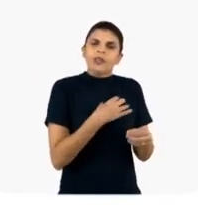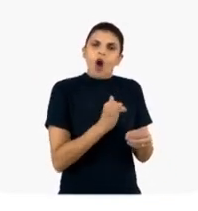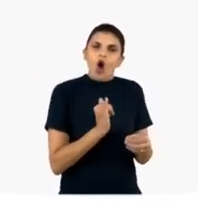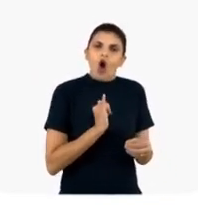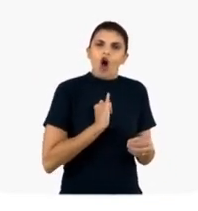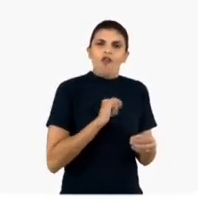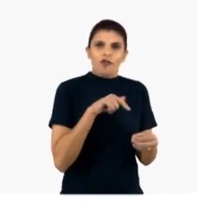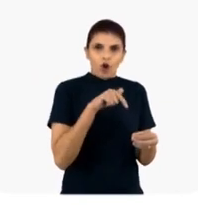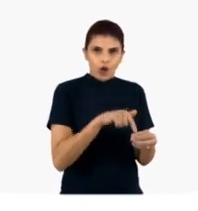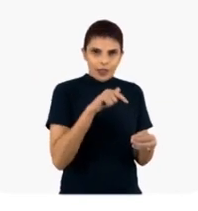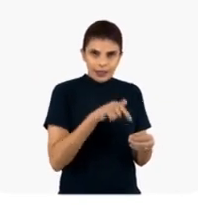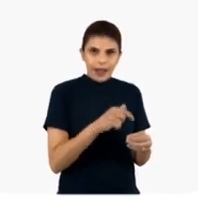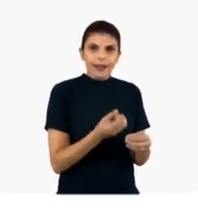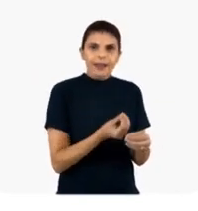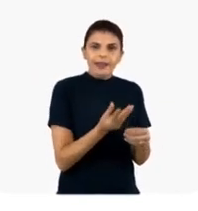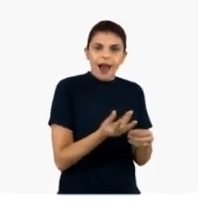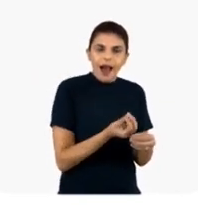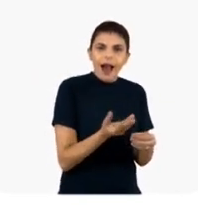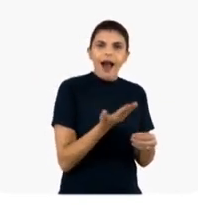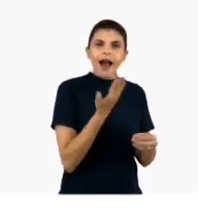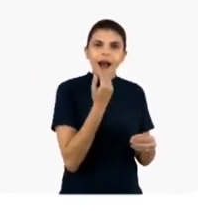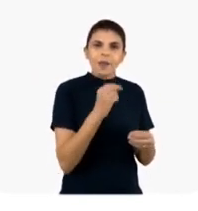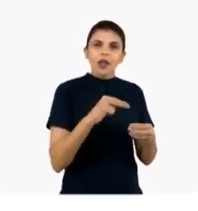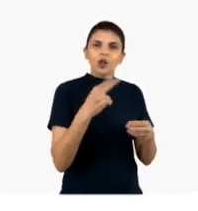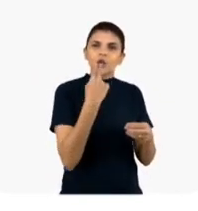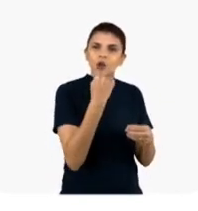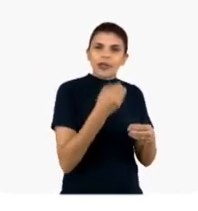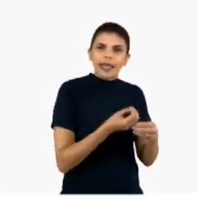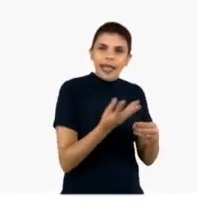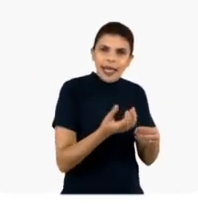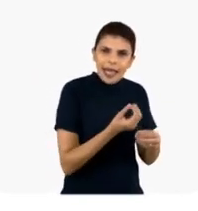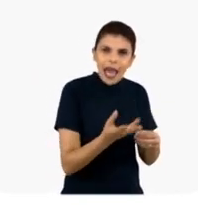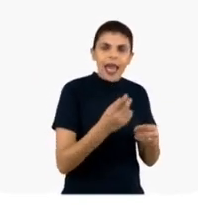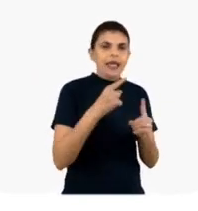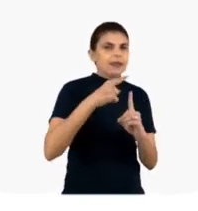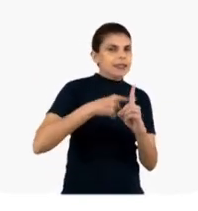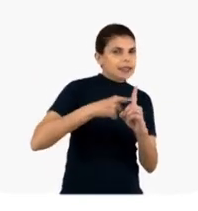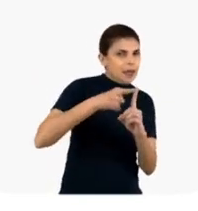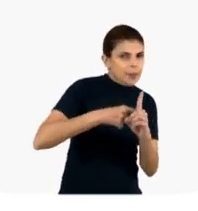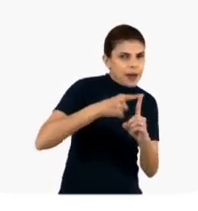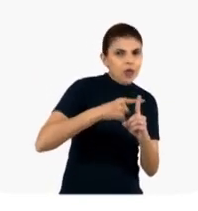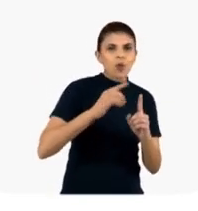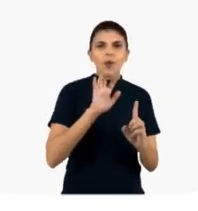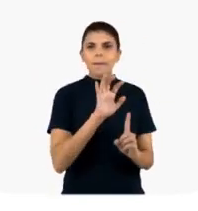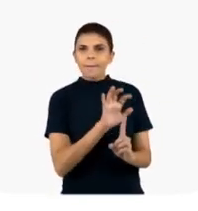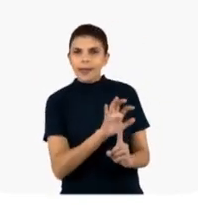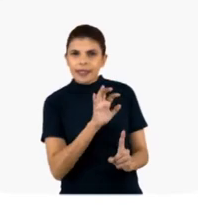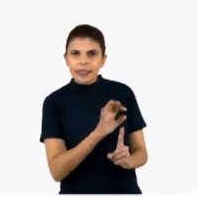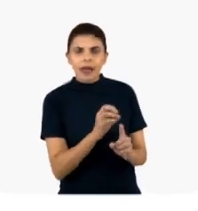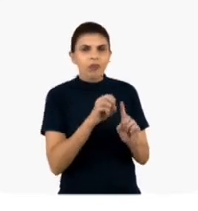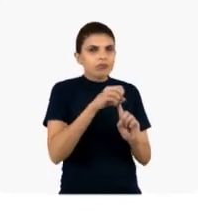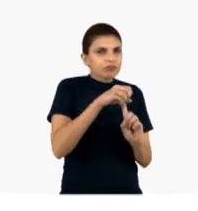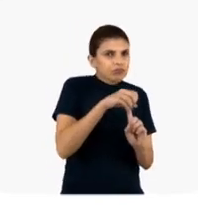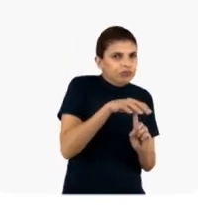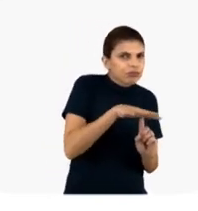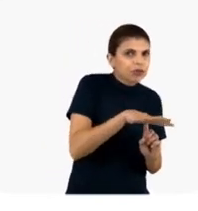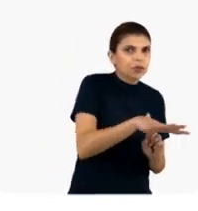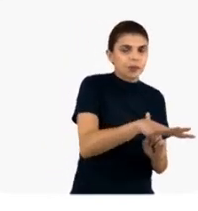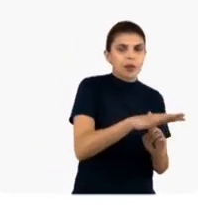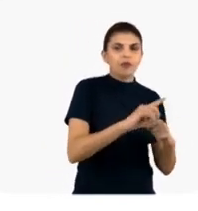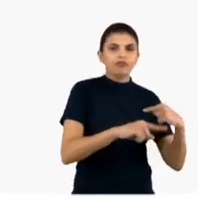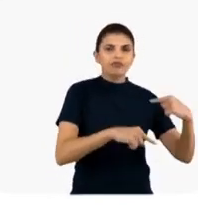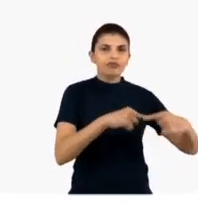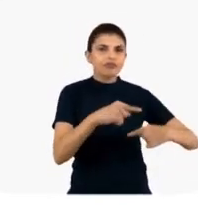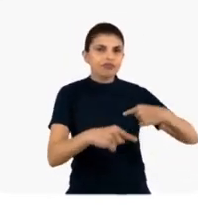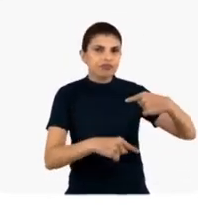se sinta confortável, dar o alimento, dar os nutrientes, dar as condições de pressão, temperatura, essa para se